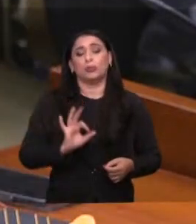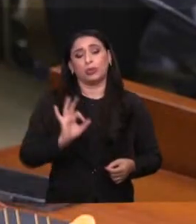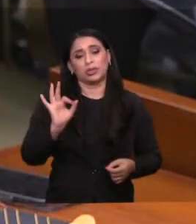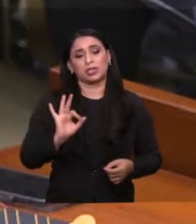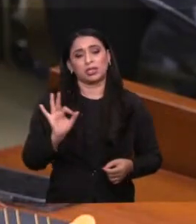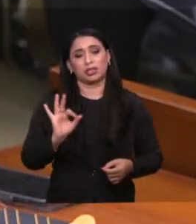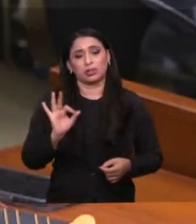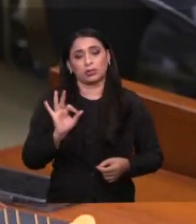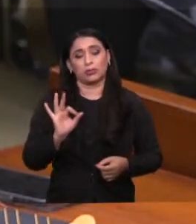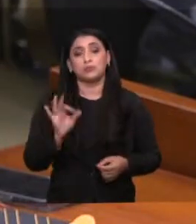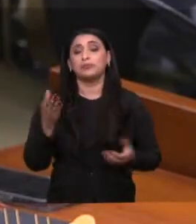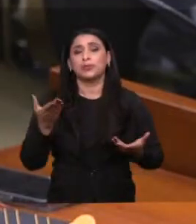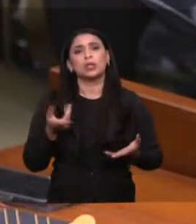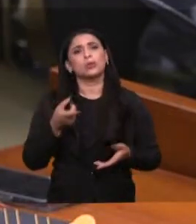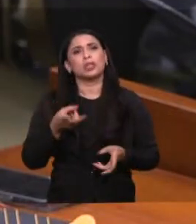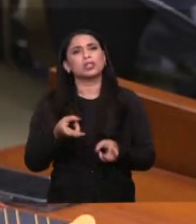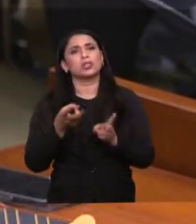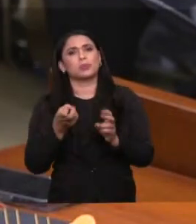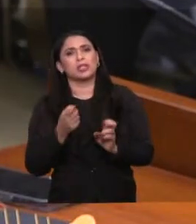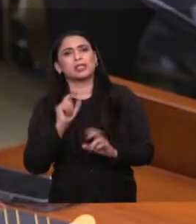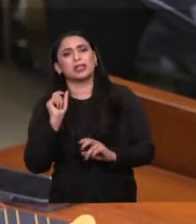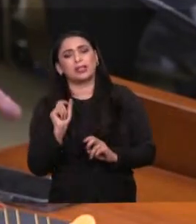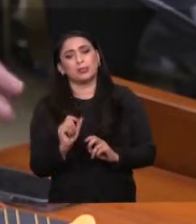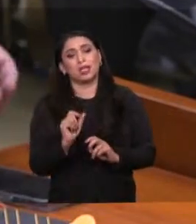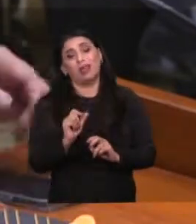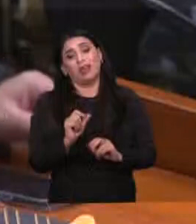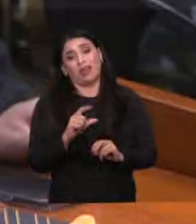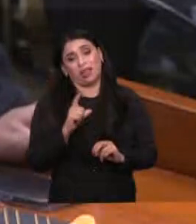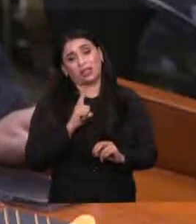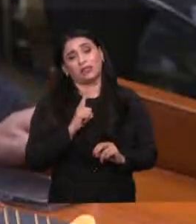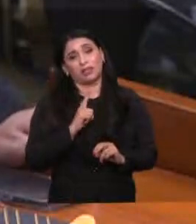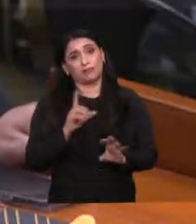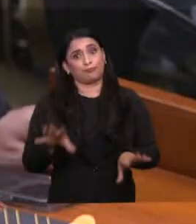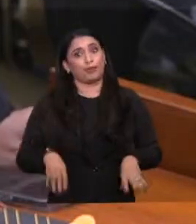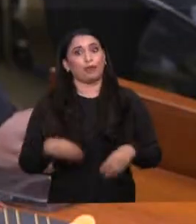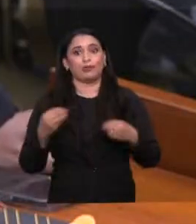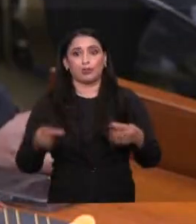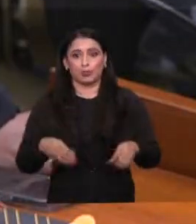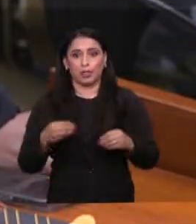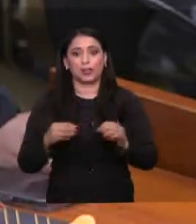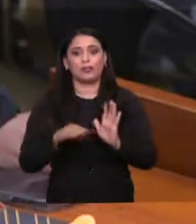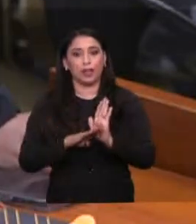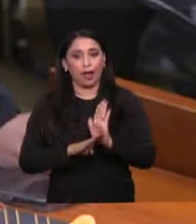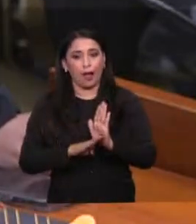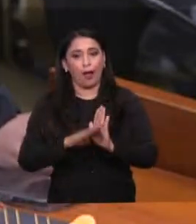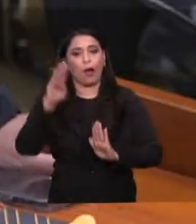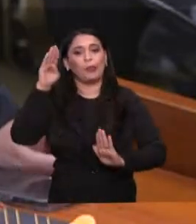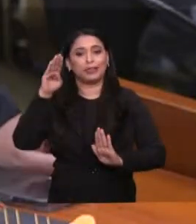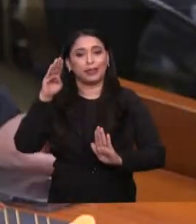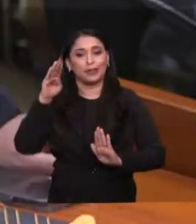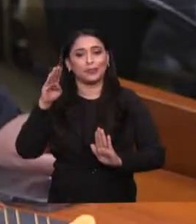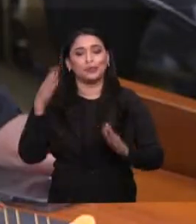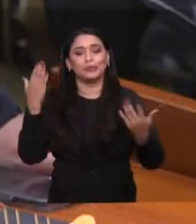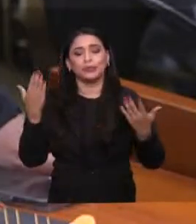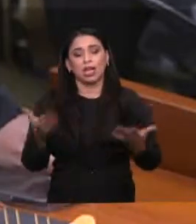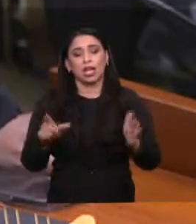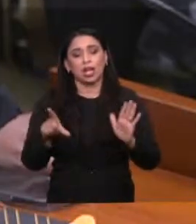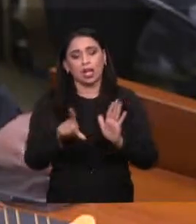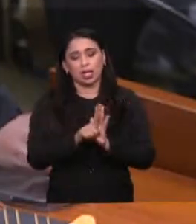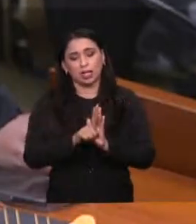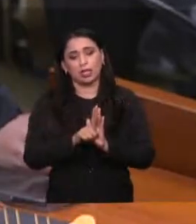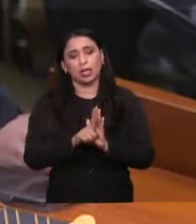coisa que se vê aqui é que vai haver aumento de despesa. A Lei 13.964